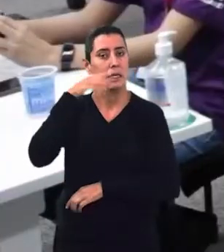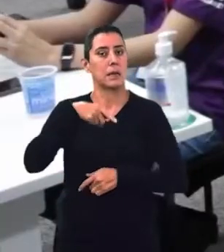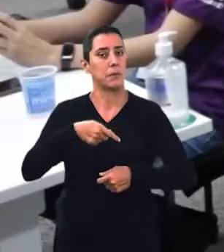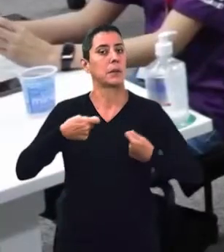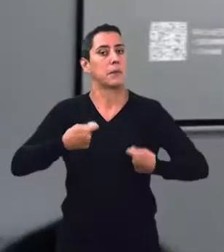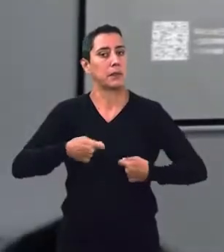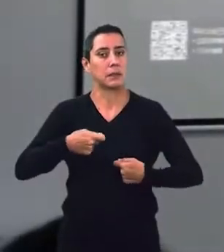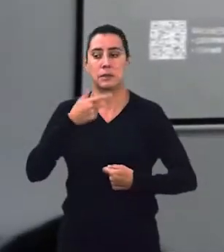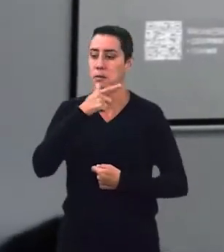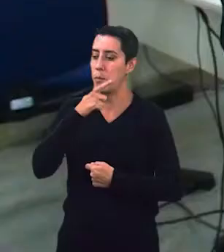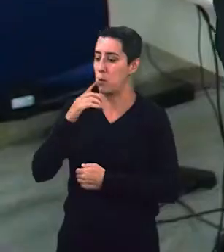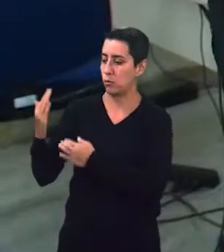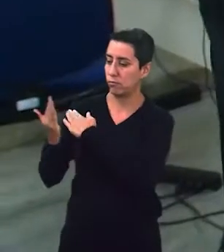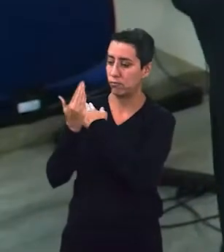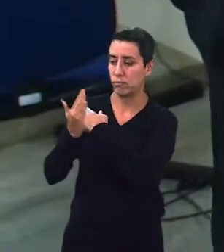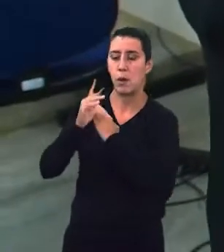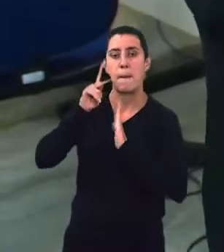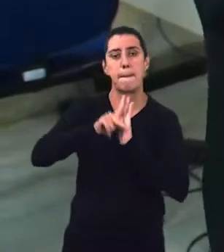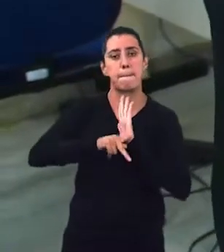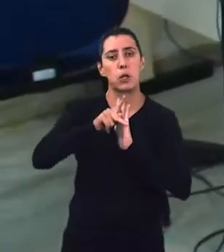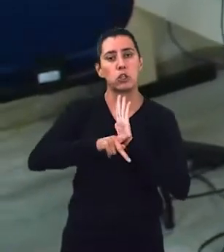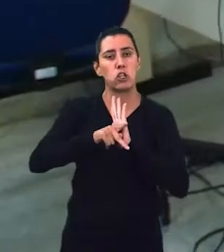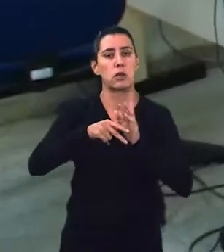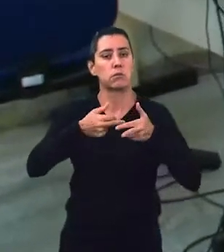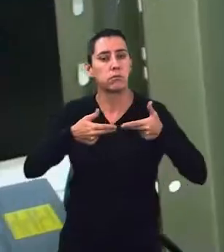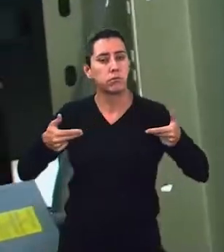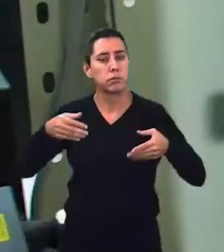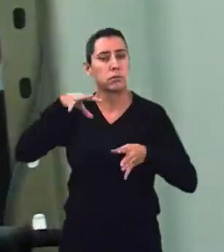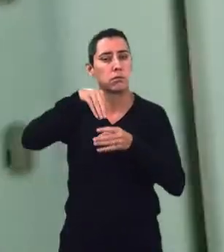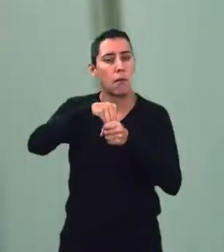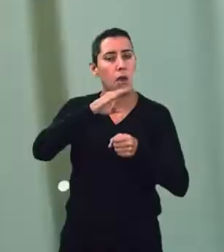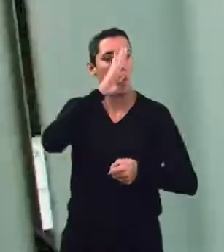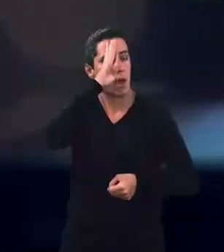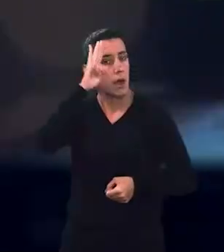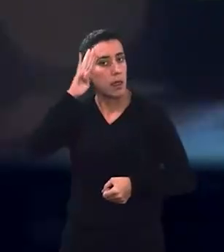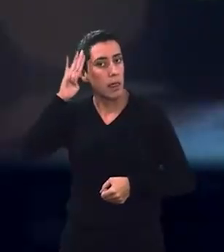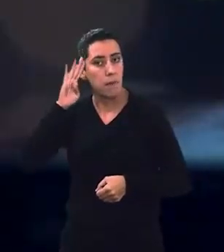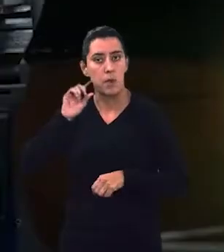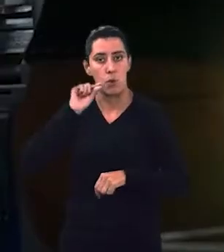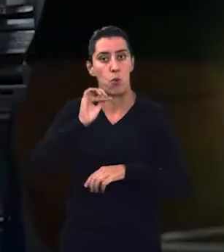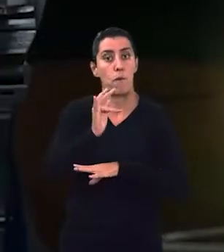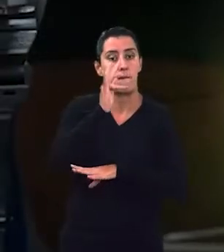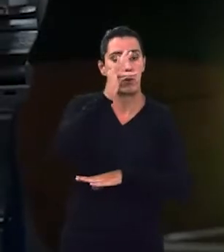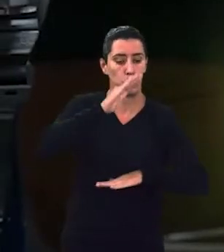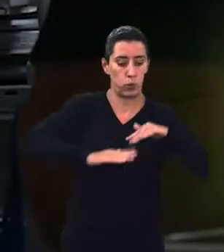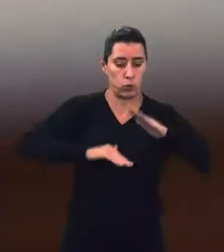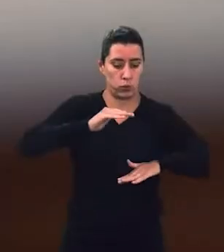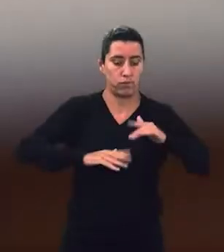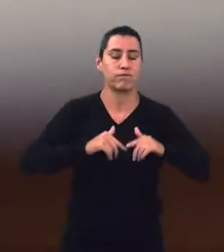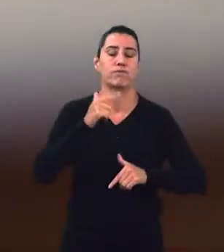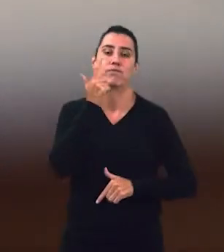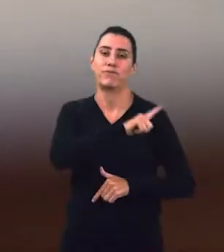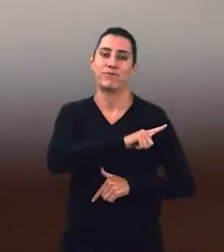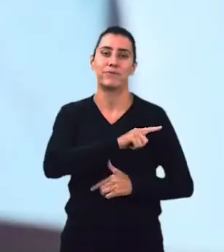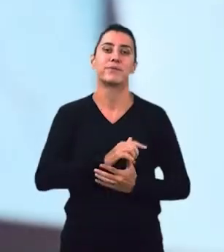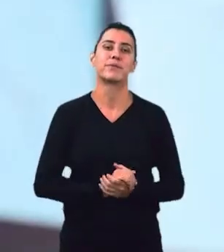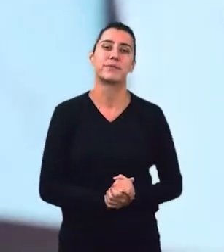desenvolveu projetos com instituições acadêmicas para complementar a formação dos jovens no mercado de tecnologia.